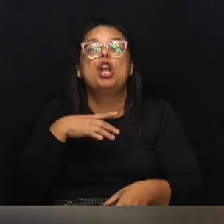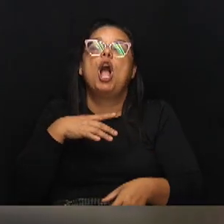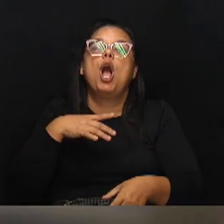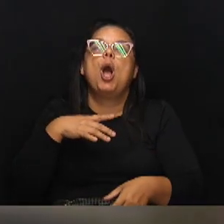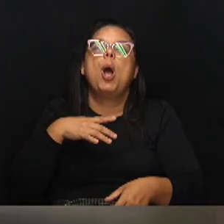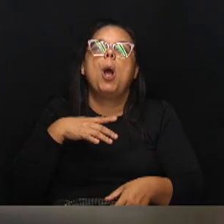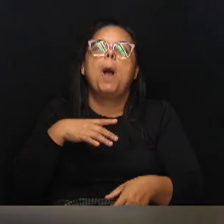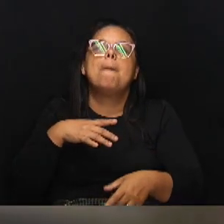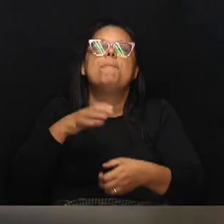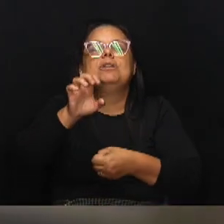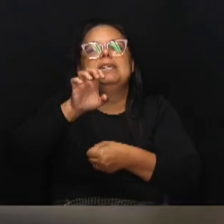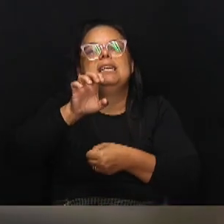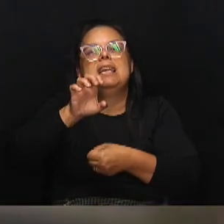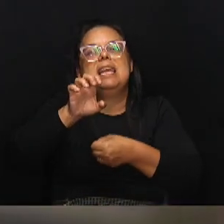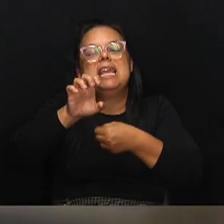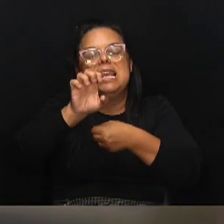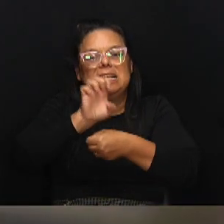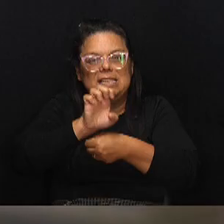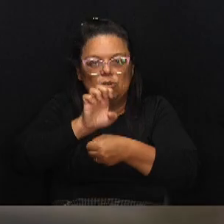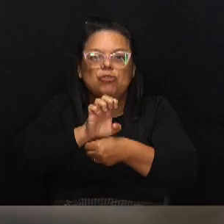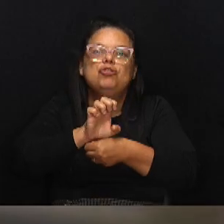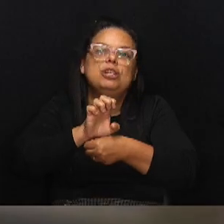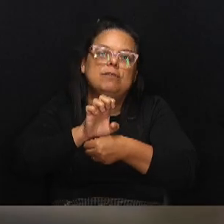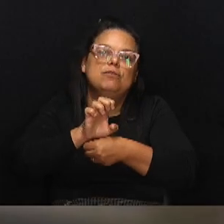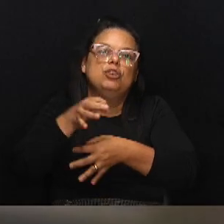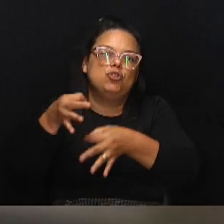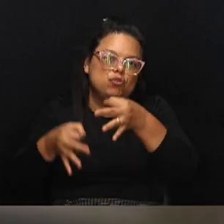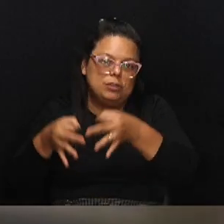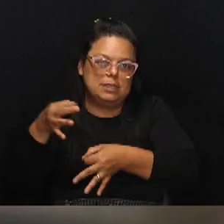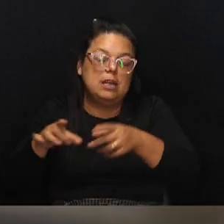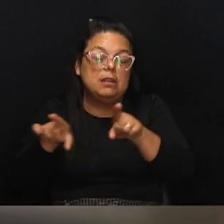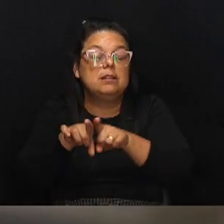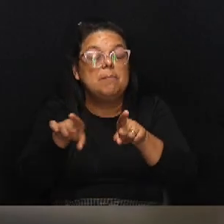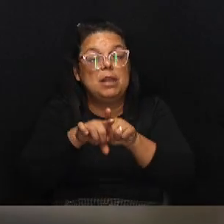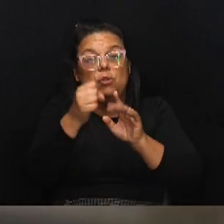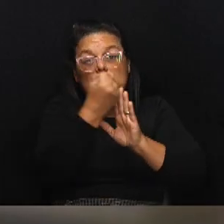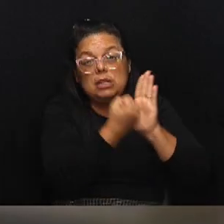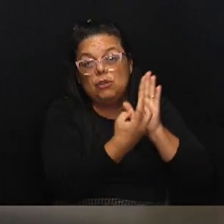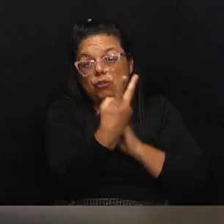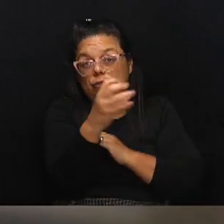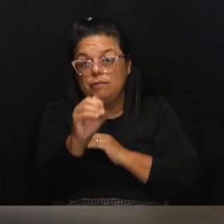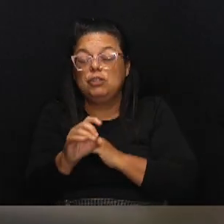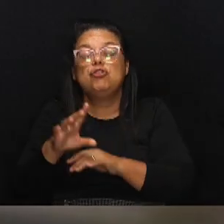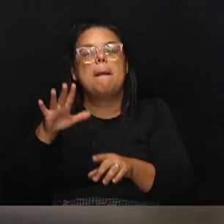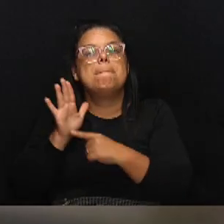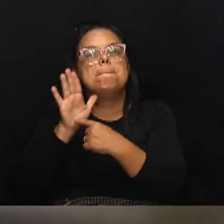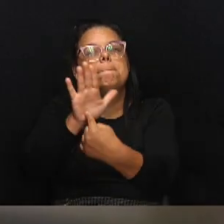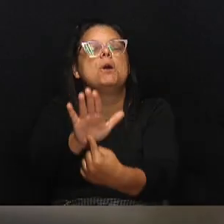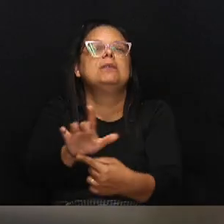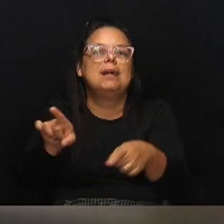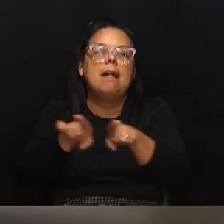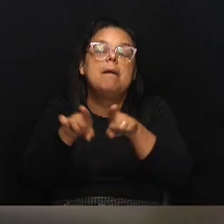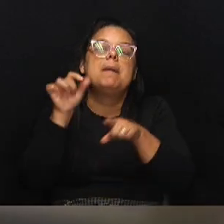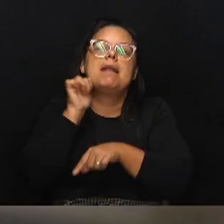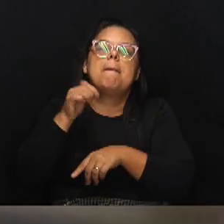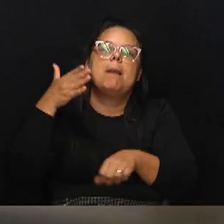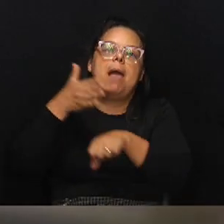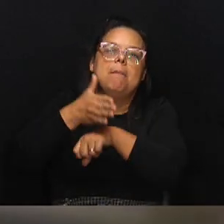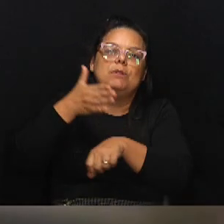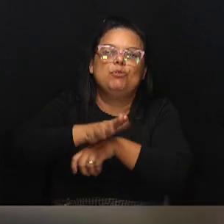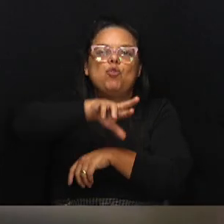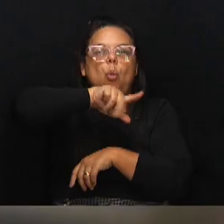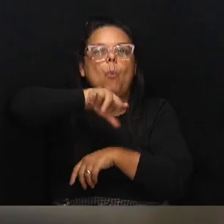e judiciário. Até o final do século XX, a gente mostra essa participação feminina não só